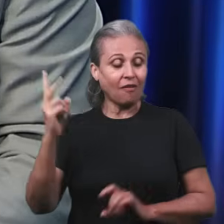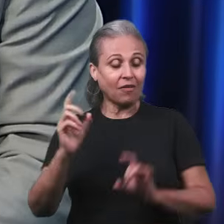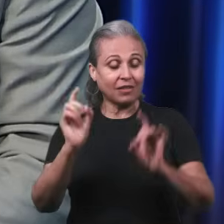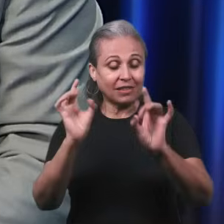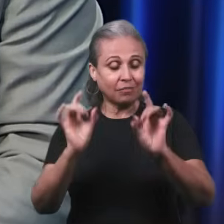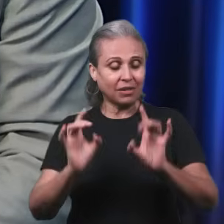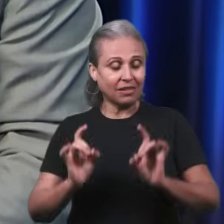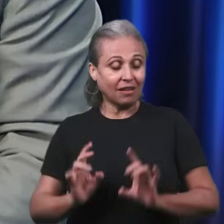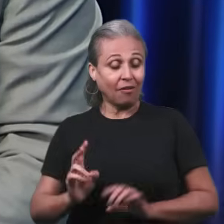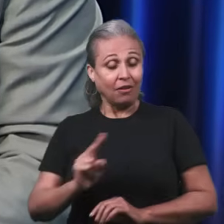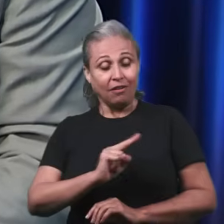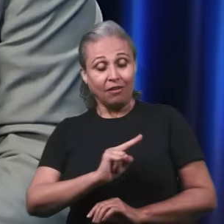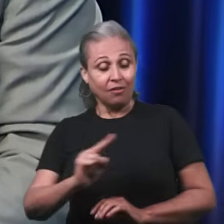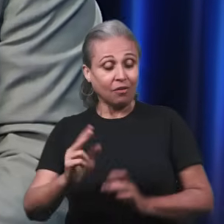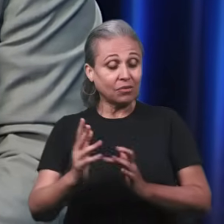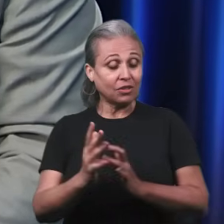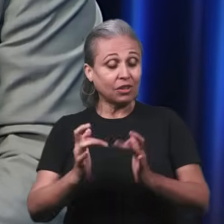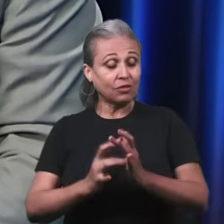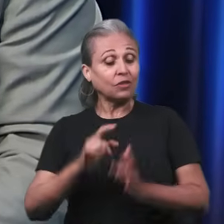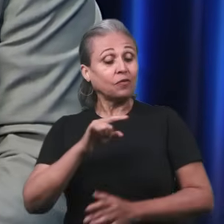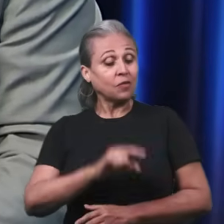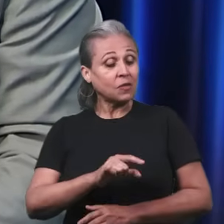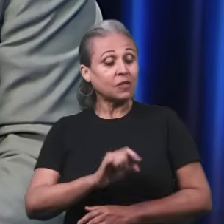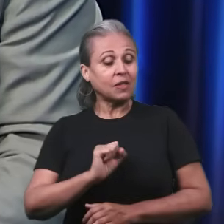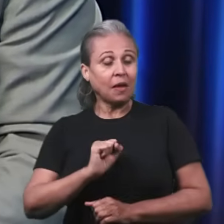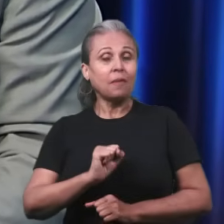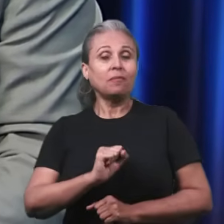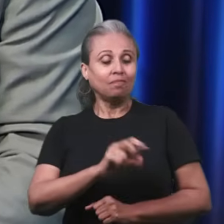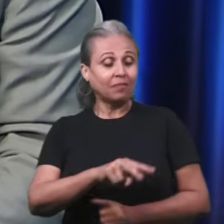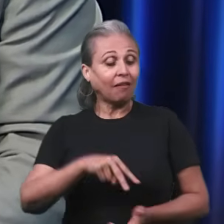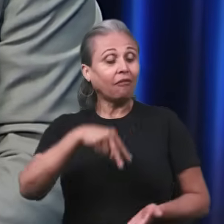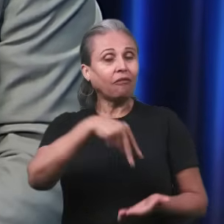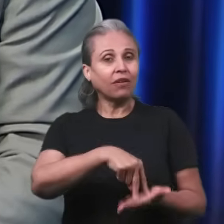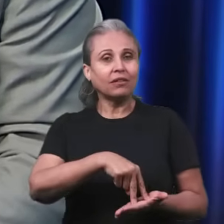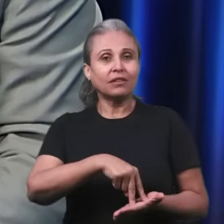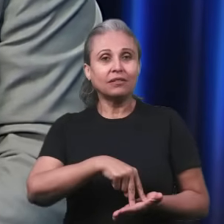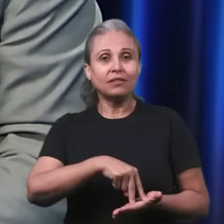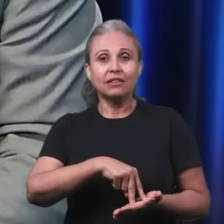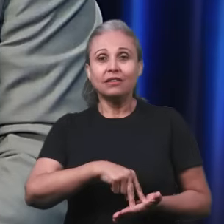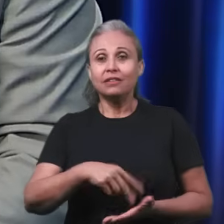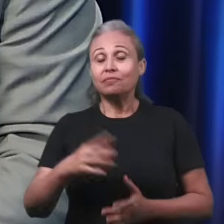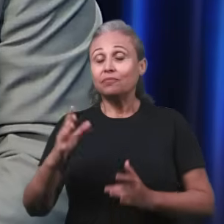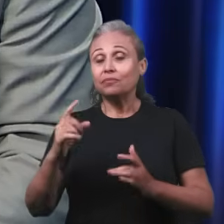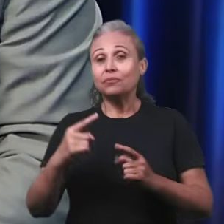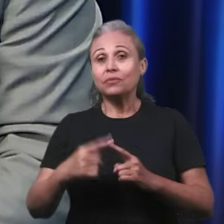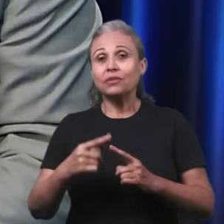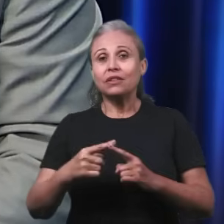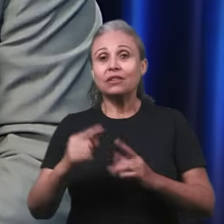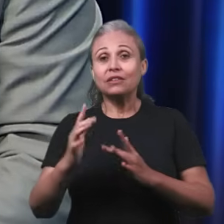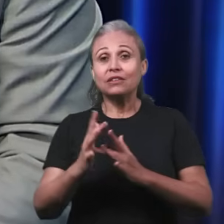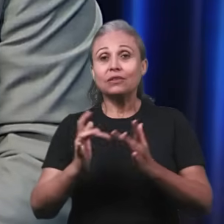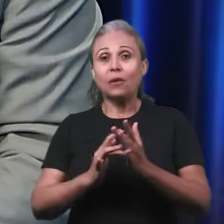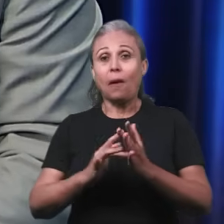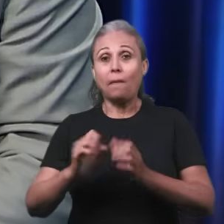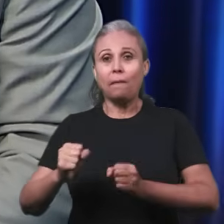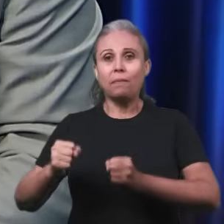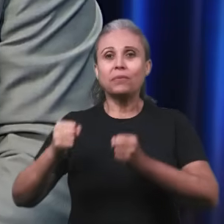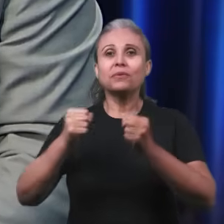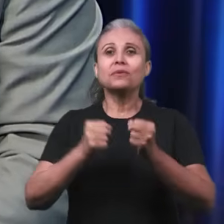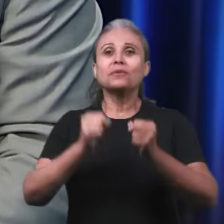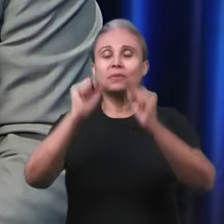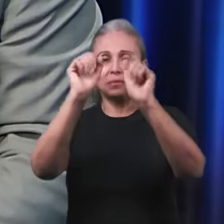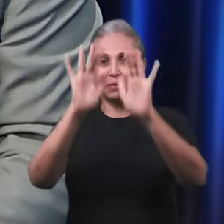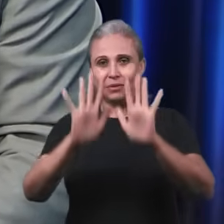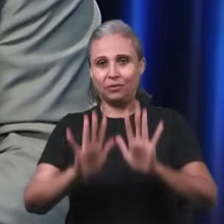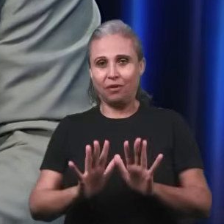nome dele, você pode muito mais do que você imagina. Não Glória a só Deus. entrar no céu,